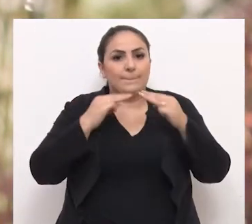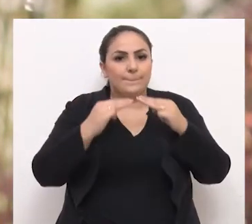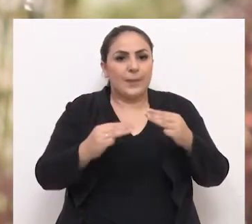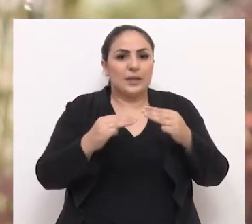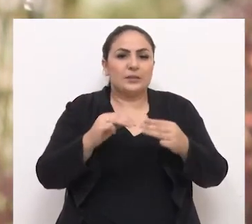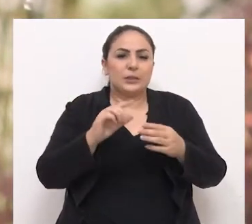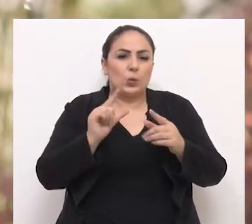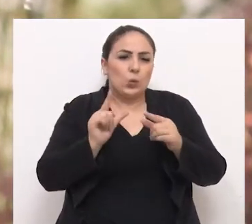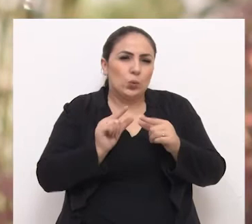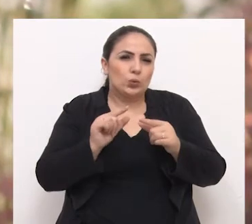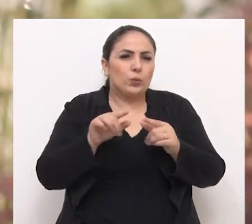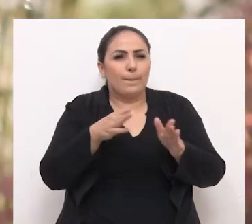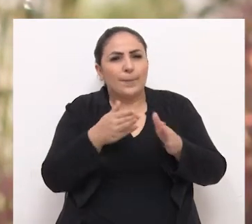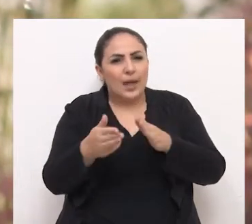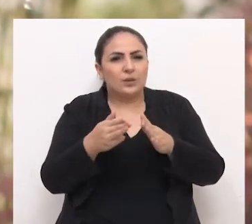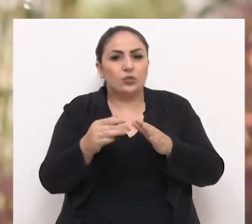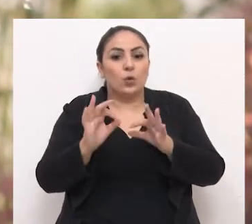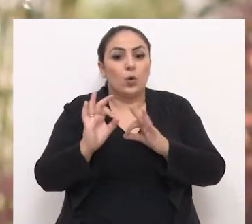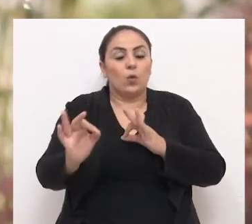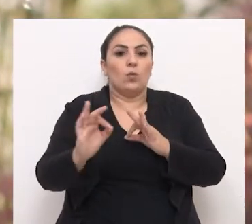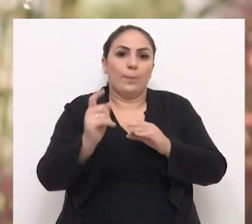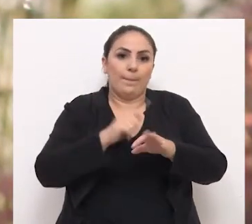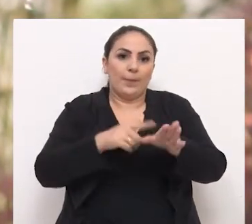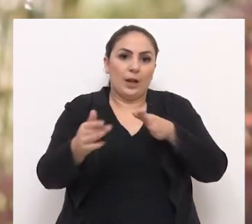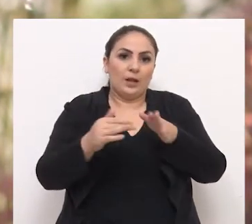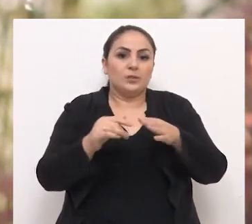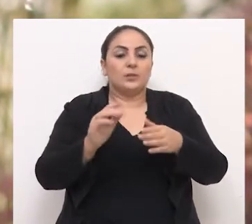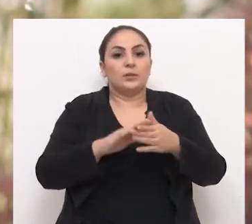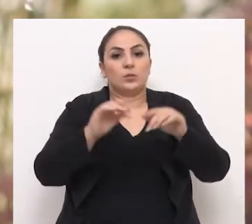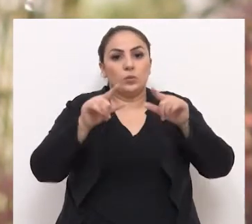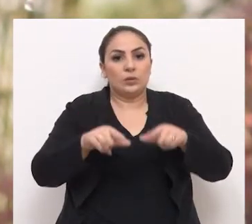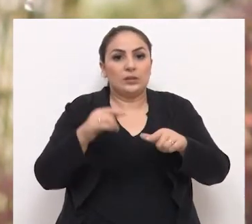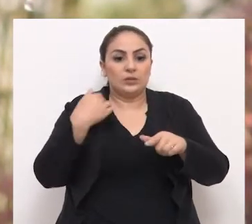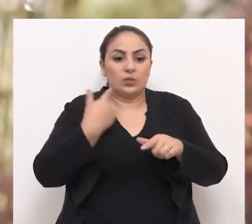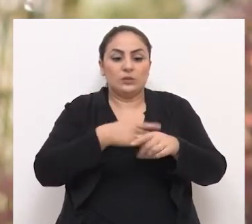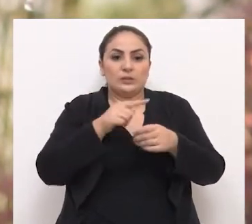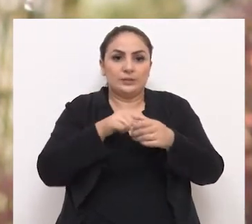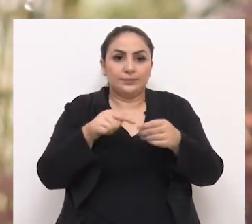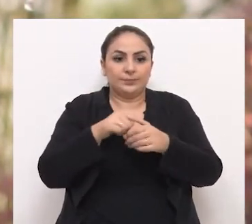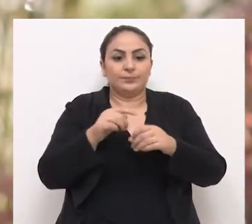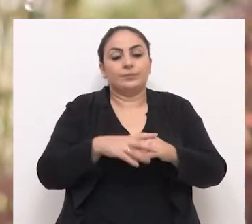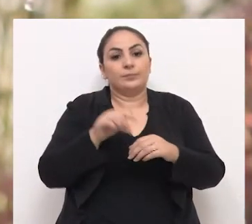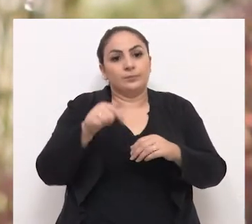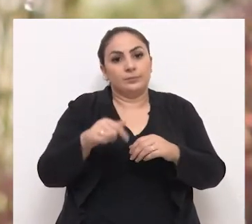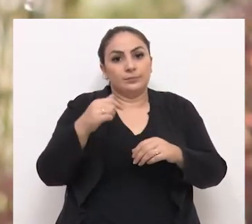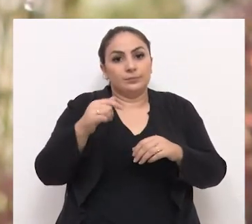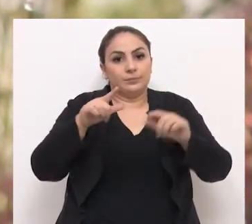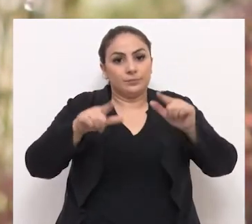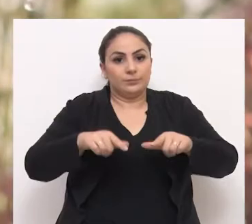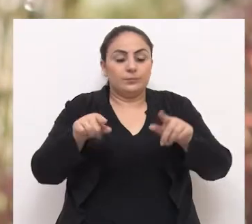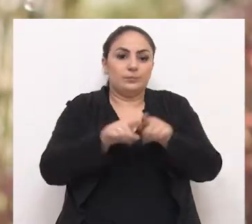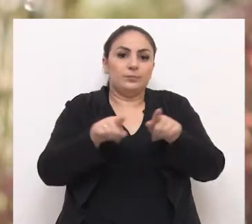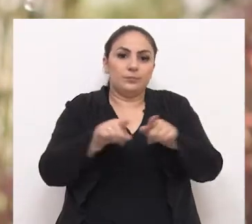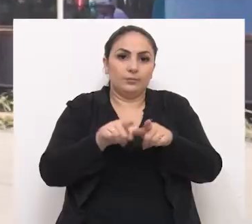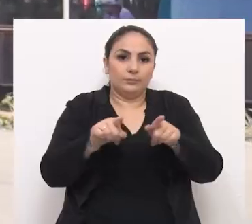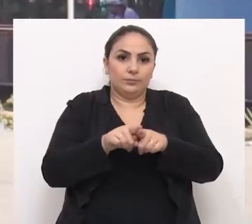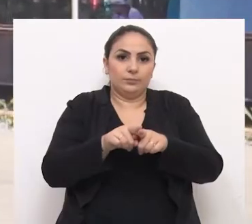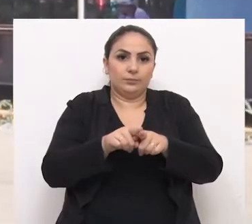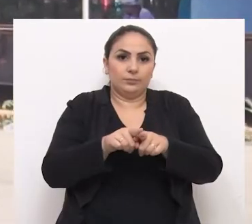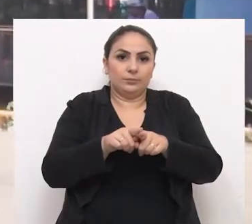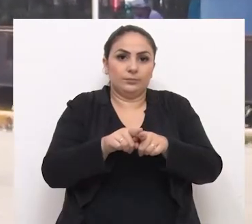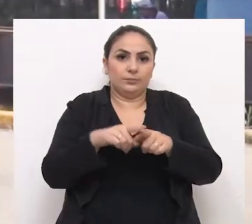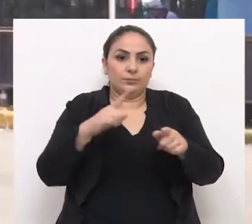possui metas de curto, médio e longo prazo para o setor dos resíduos aqui da nossa cidade. Aqui nesse espaço